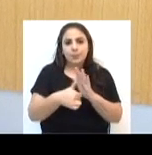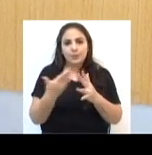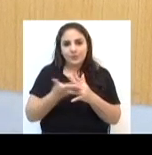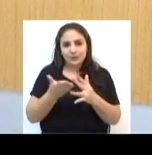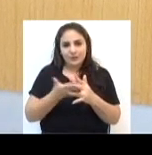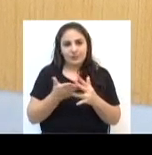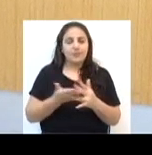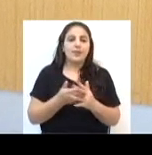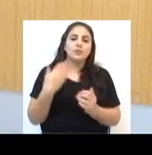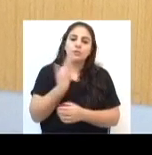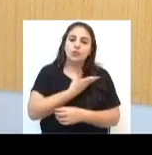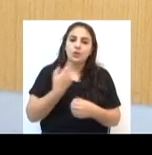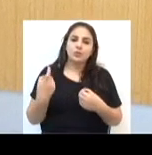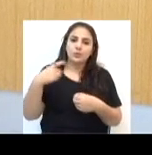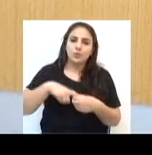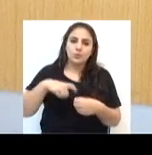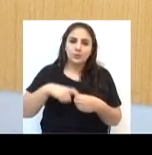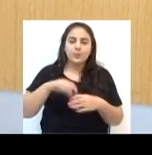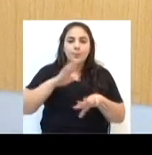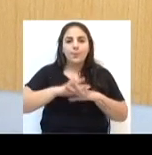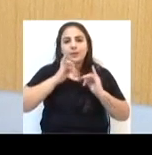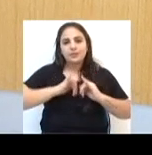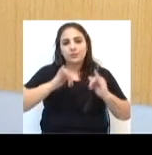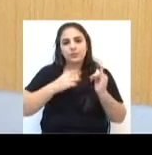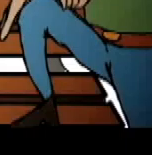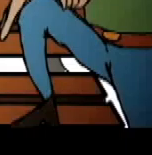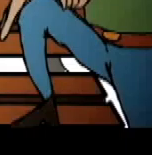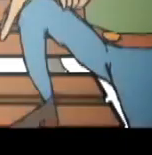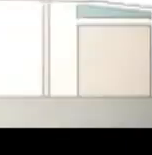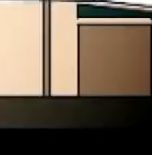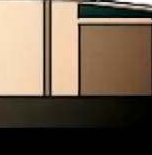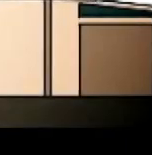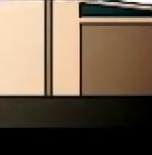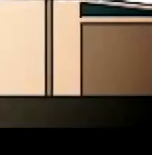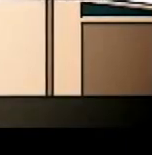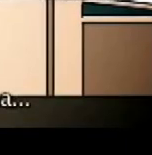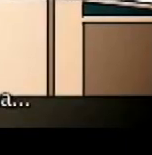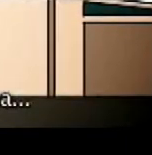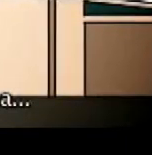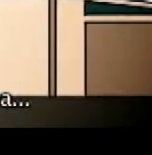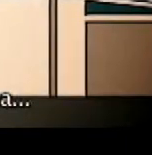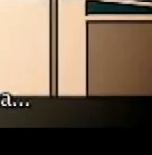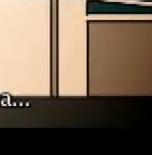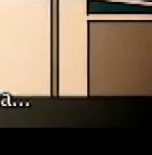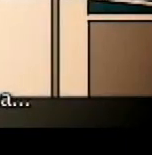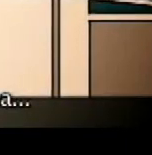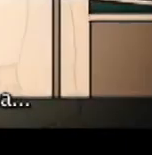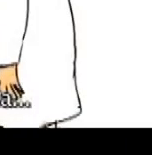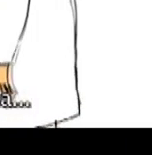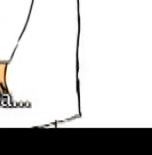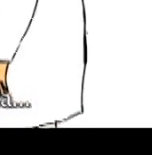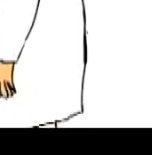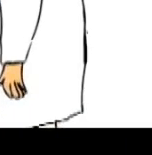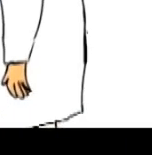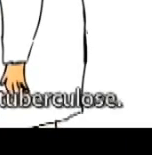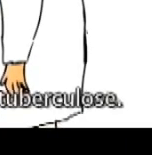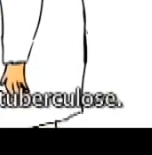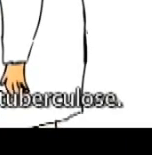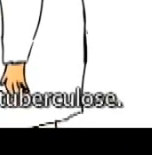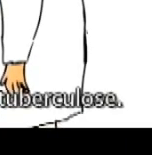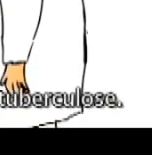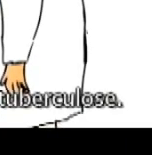contra o pagamento de verbas de gabinete, aposentadorias e diárias. Nós temos que pensar no bem comum. E não temos que